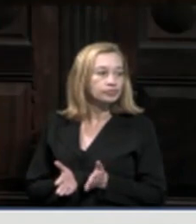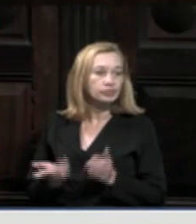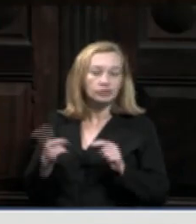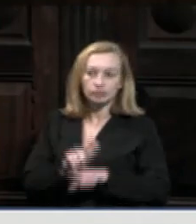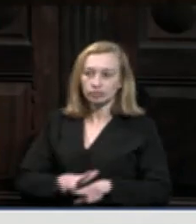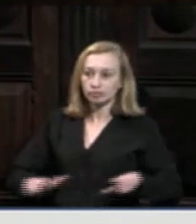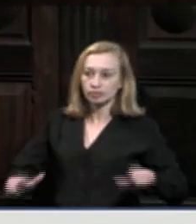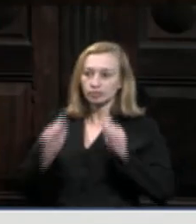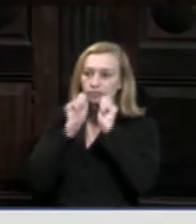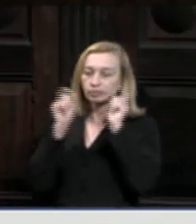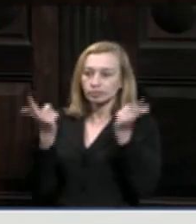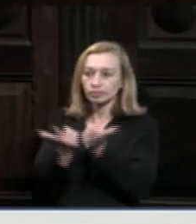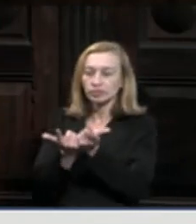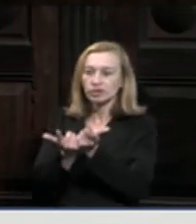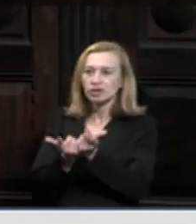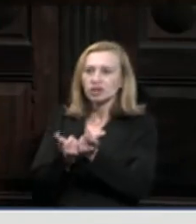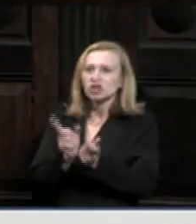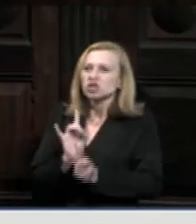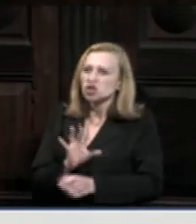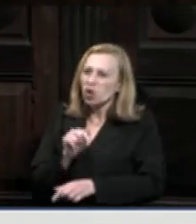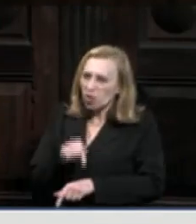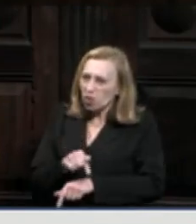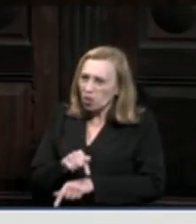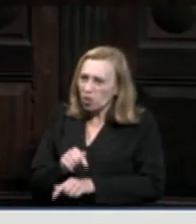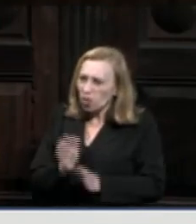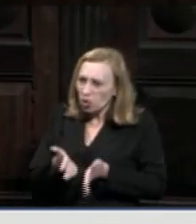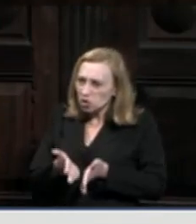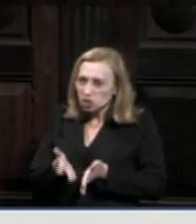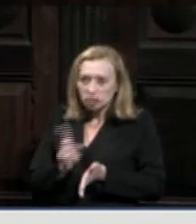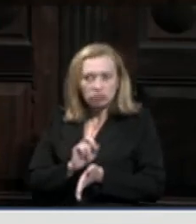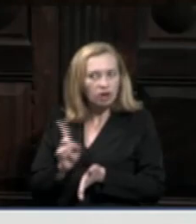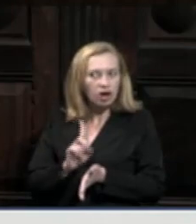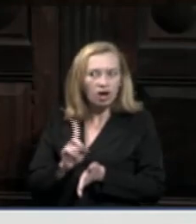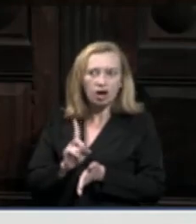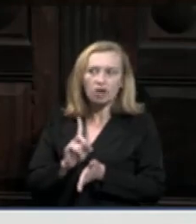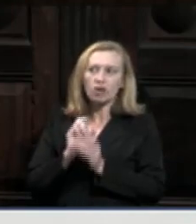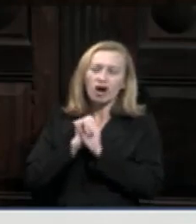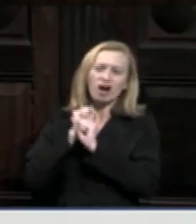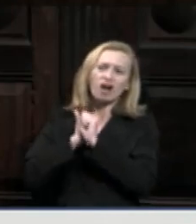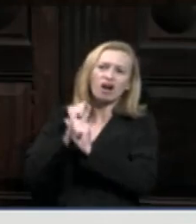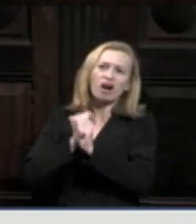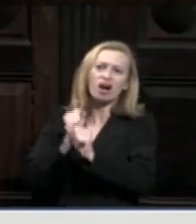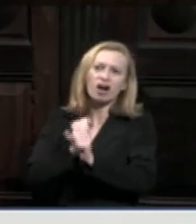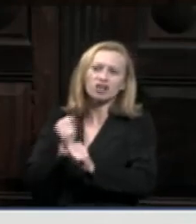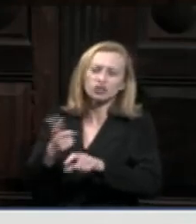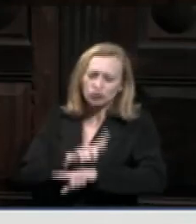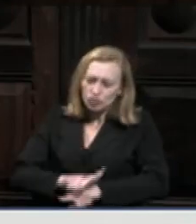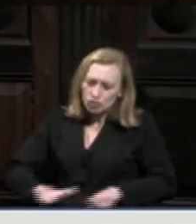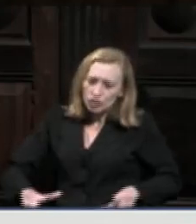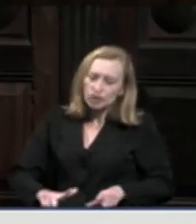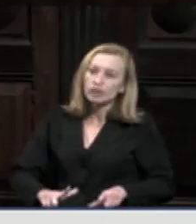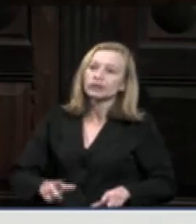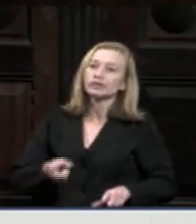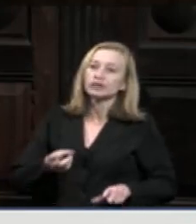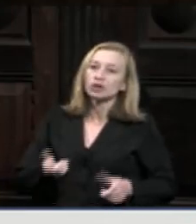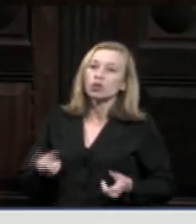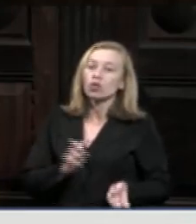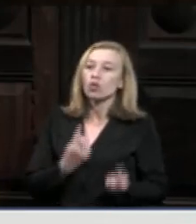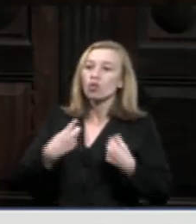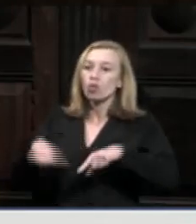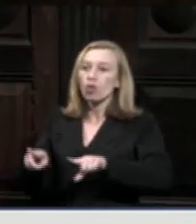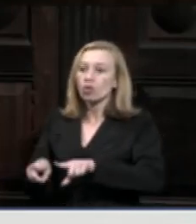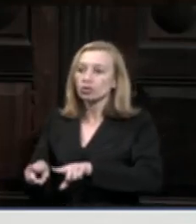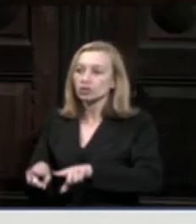plenário. Não é só hoje, não. O plenário fica vazio há muito tempo. Fica vazio contra